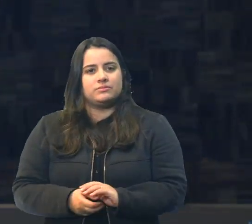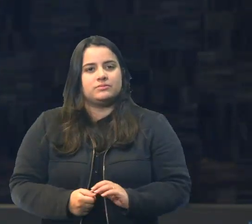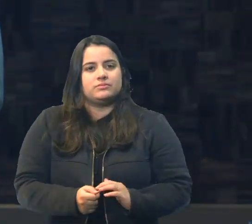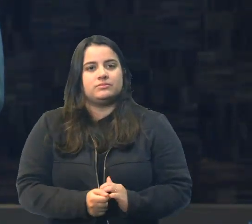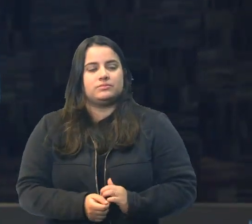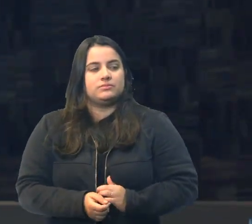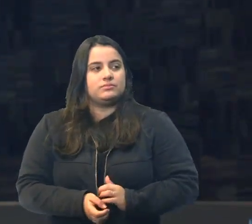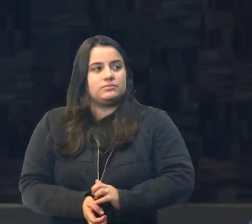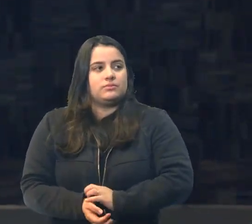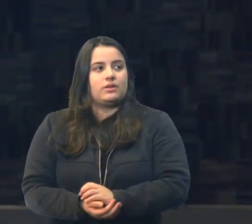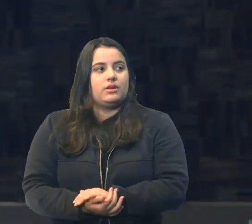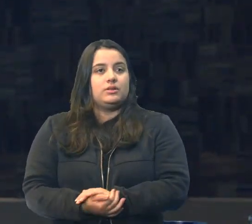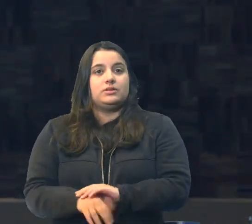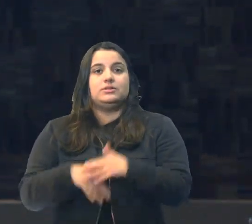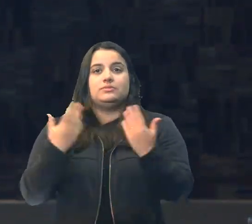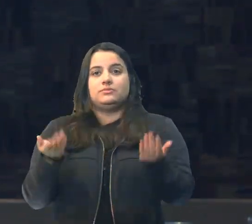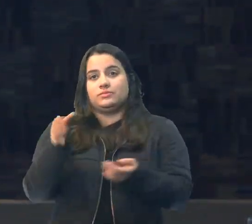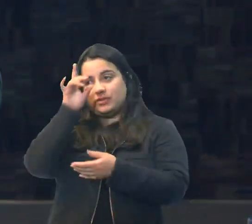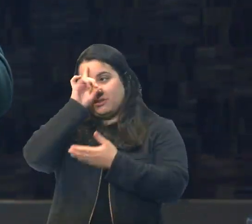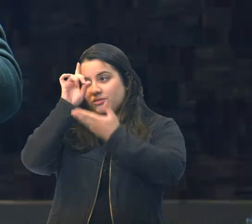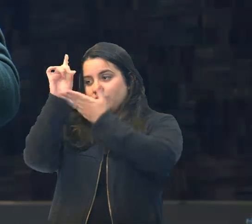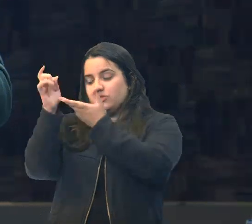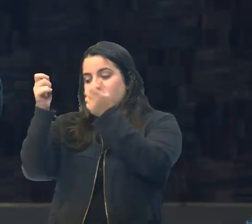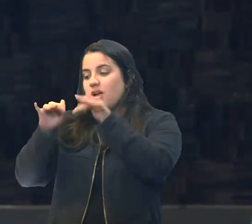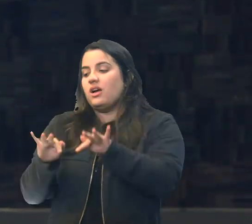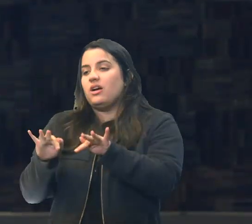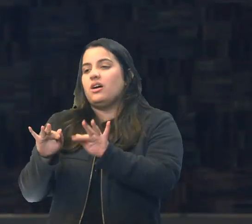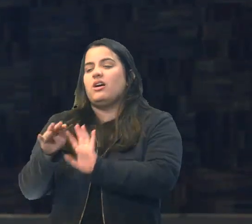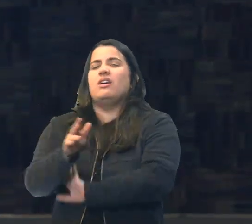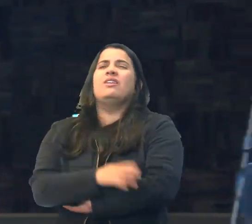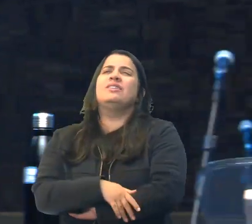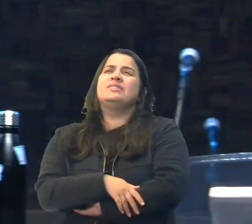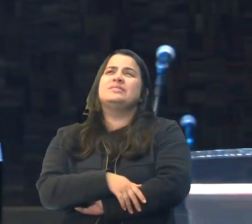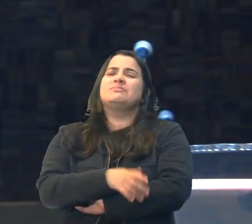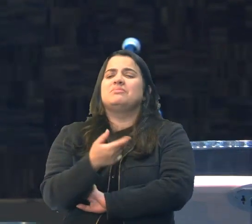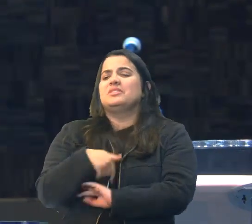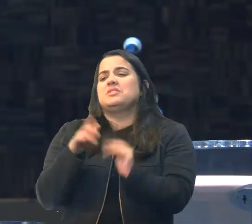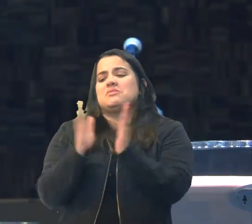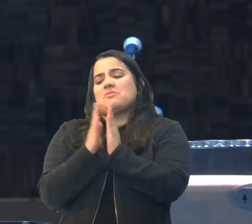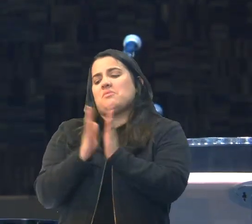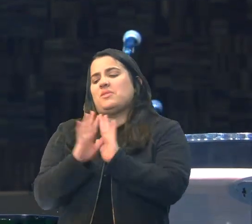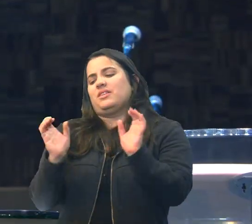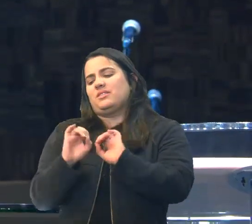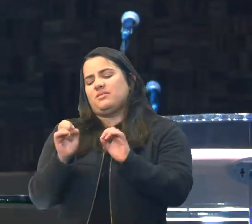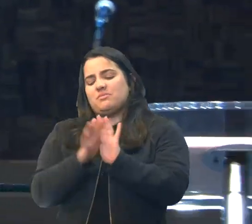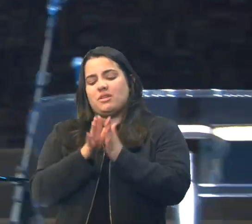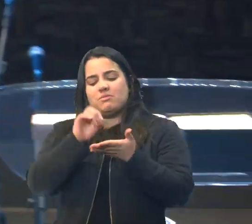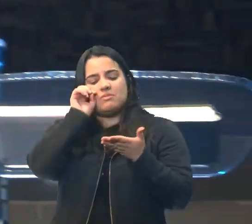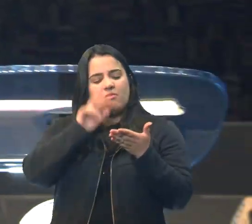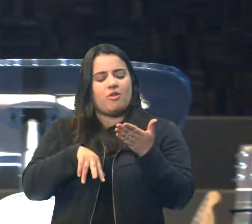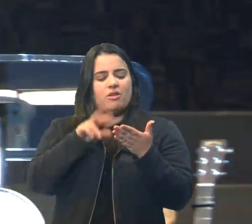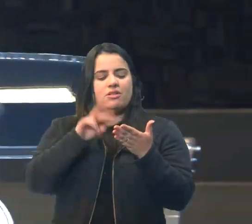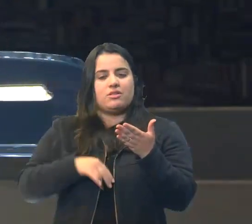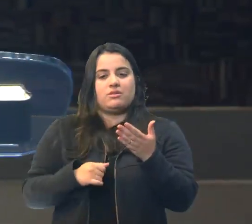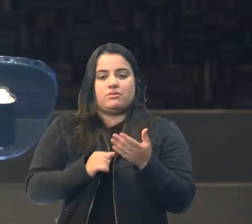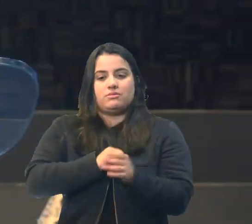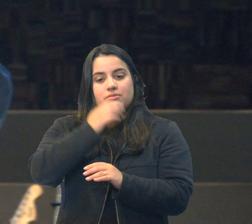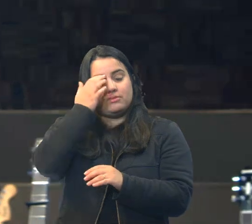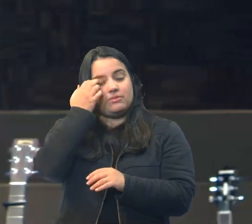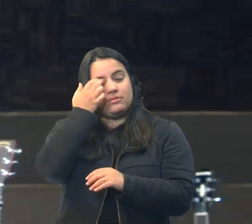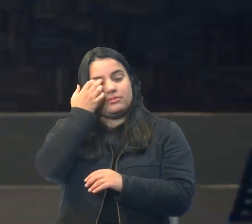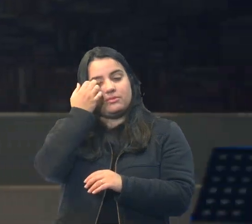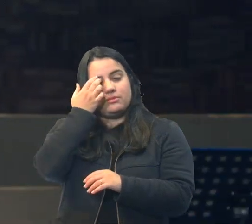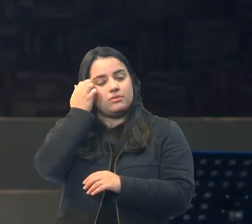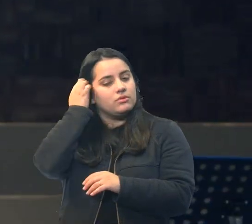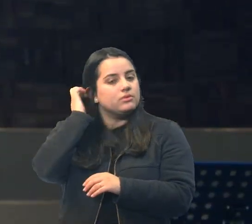E aí chega no final do dia e fala: ixi, eu não orei, vou ler a Bíblia. Aí você faz aquela fatídica cena,